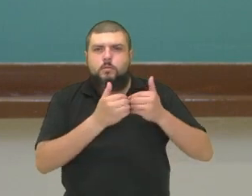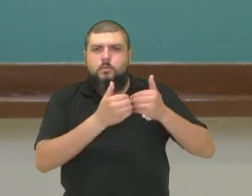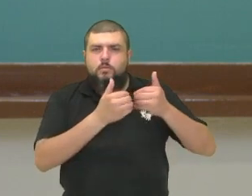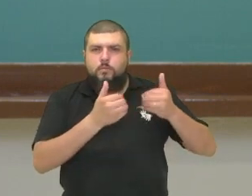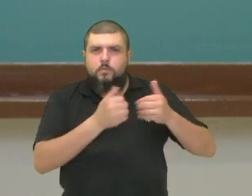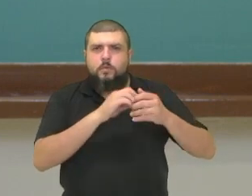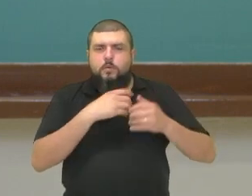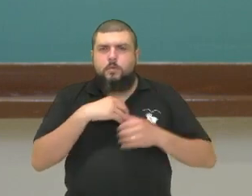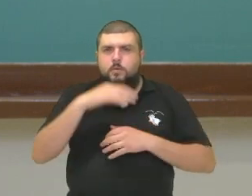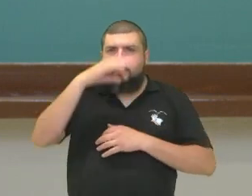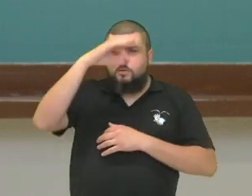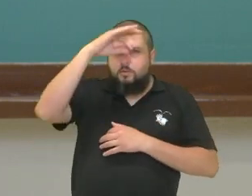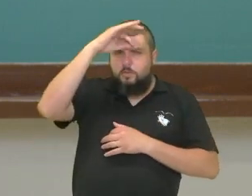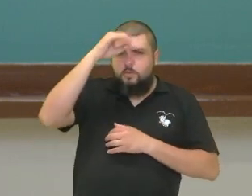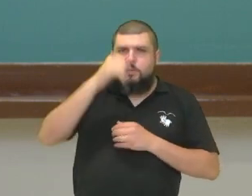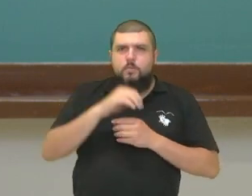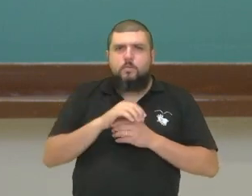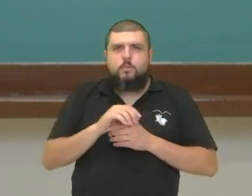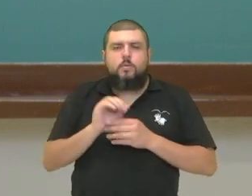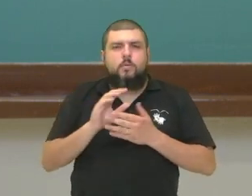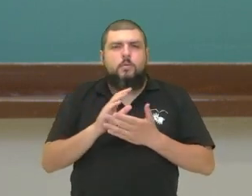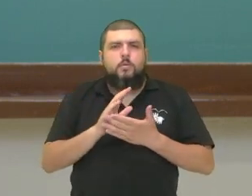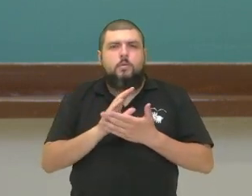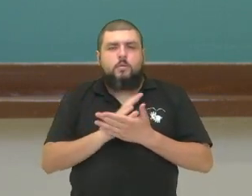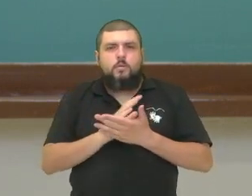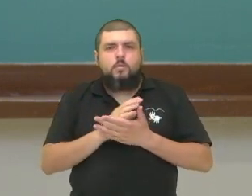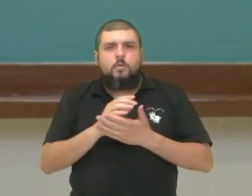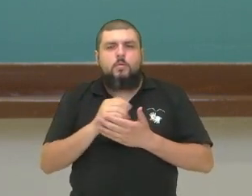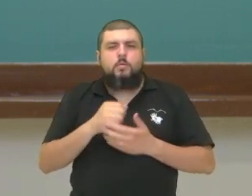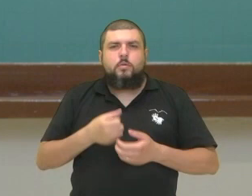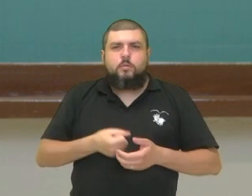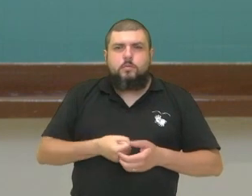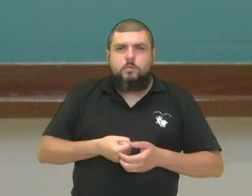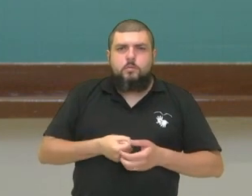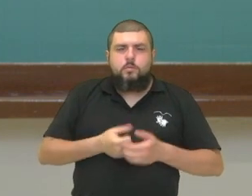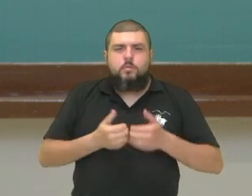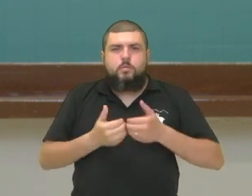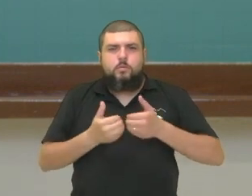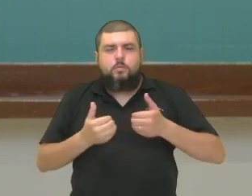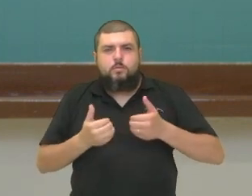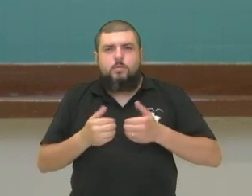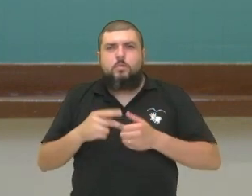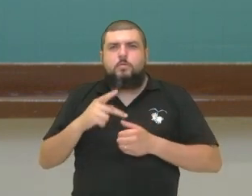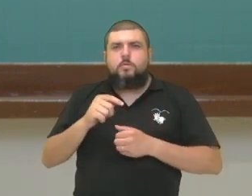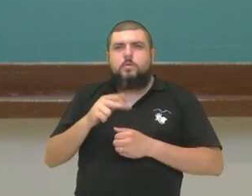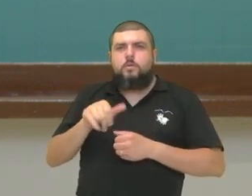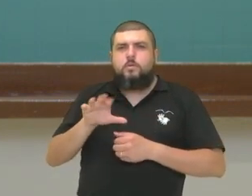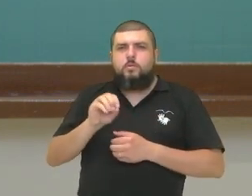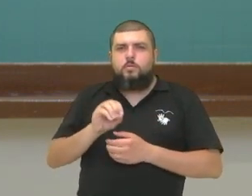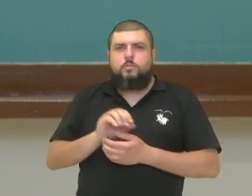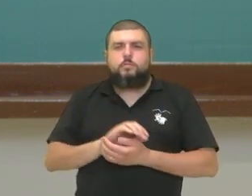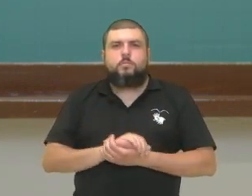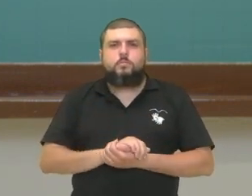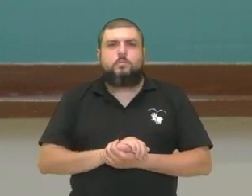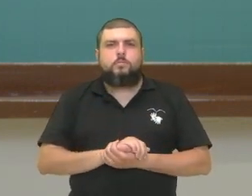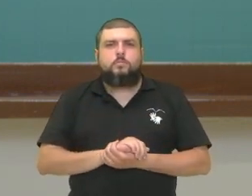e a vagina né vulva do anos nós temos é uma região chamada de períneo